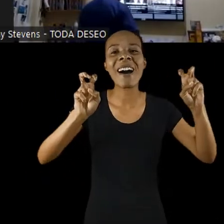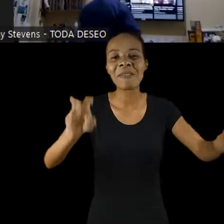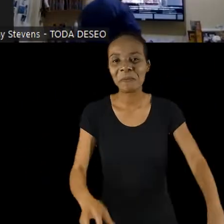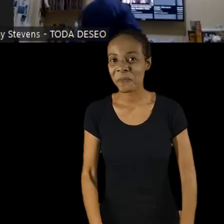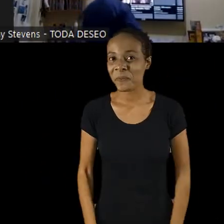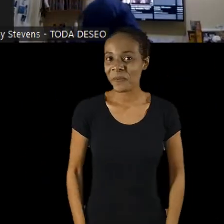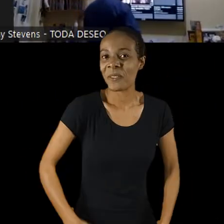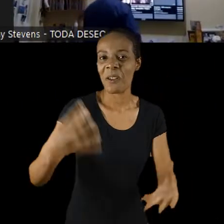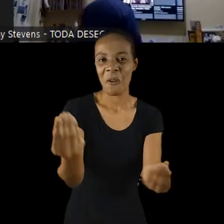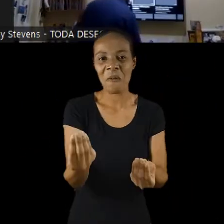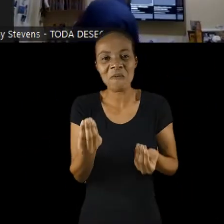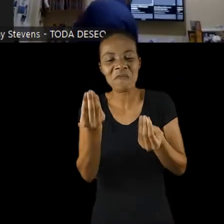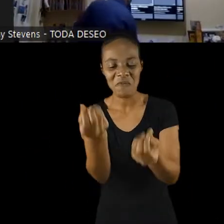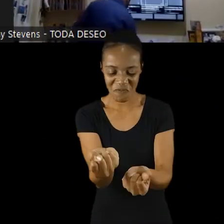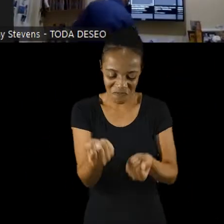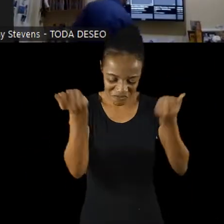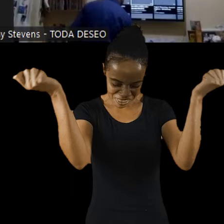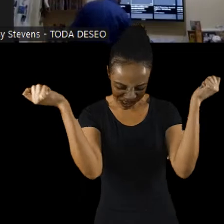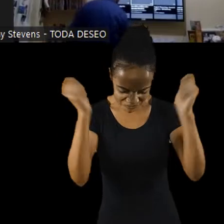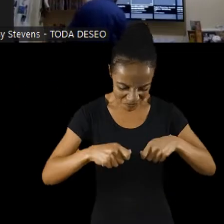Me deram mic, eu vou gritar.